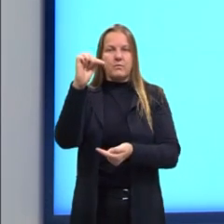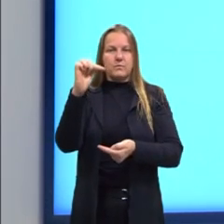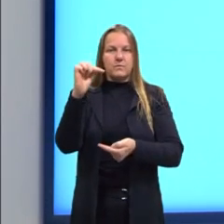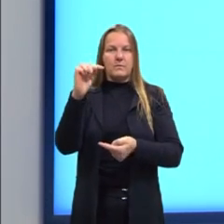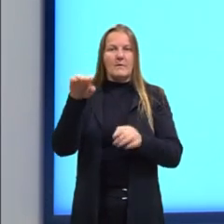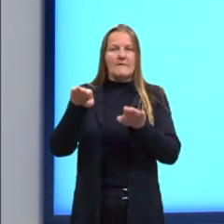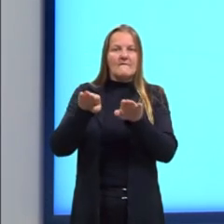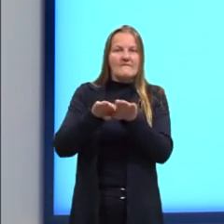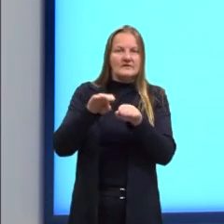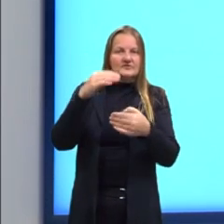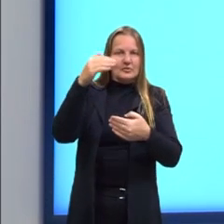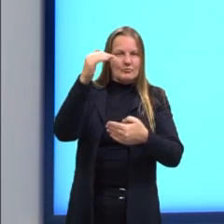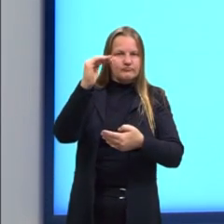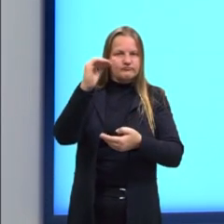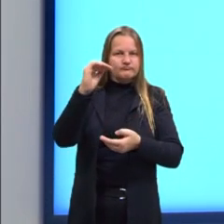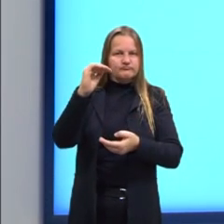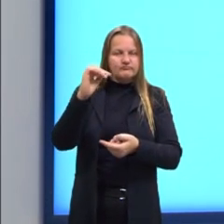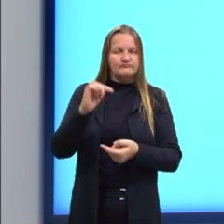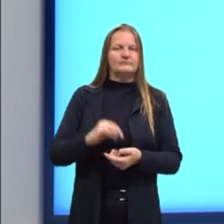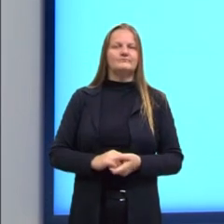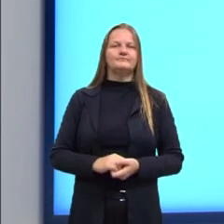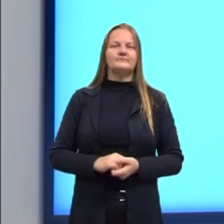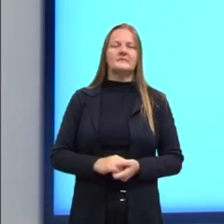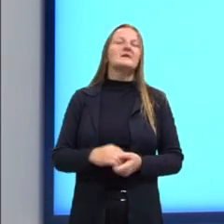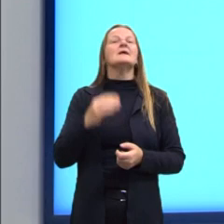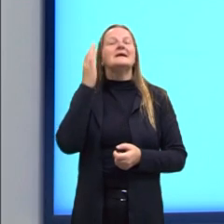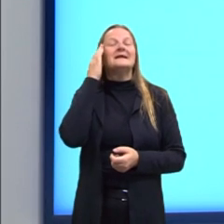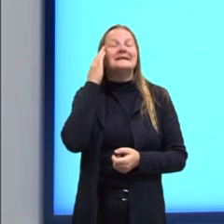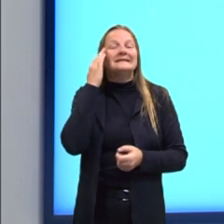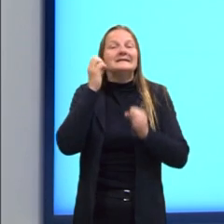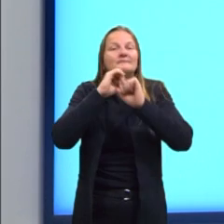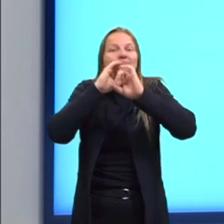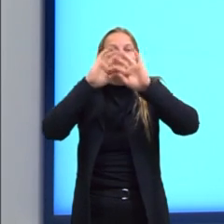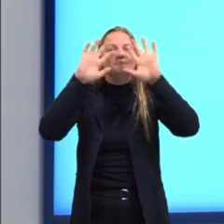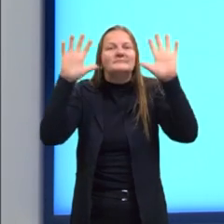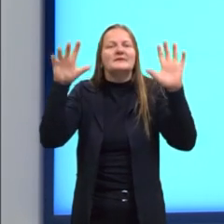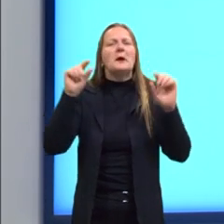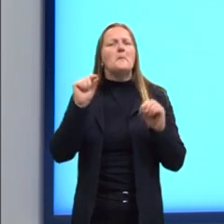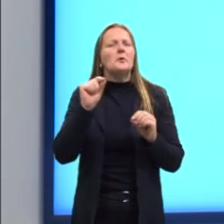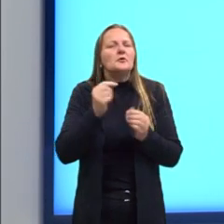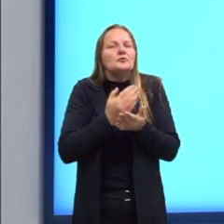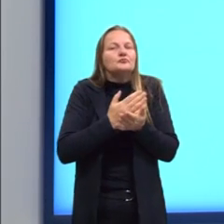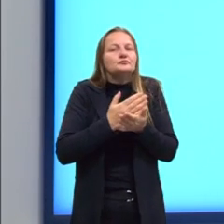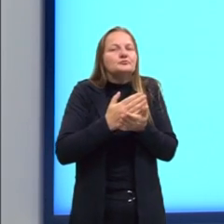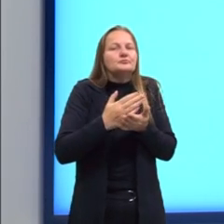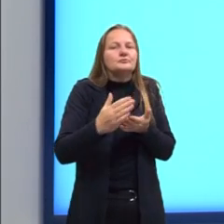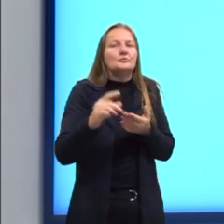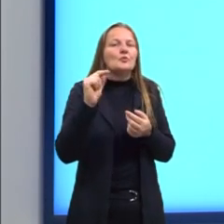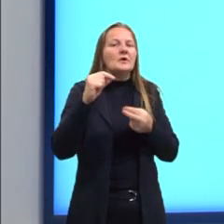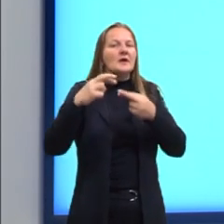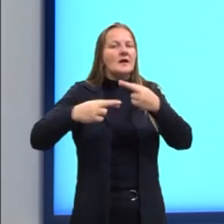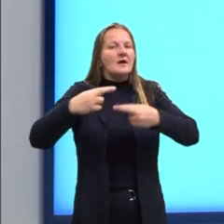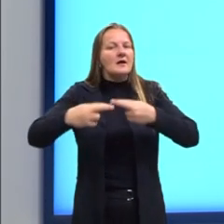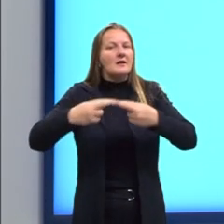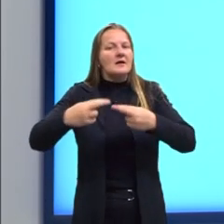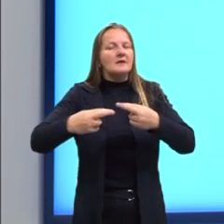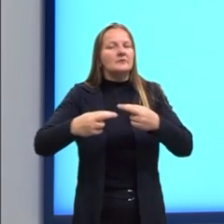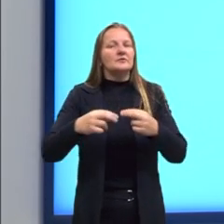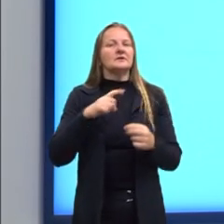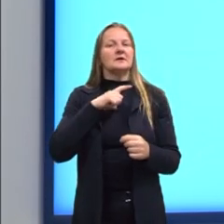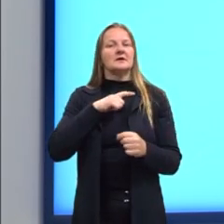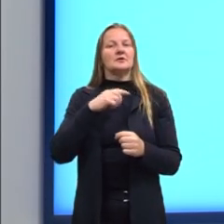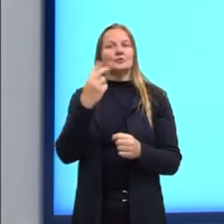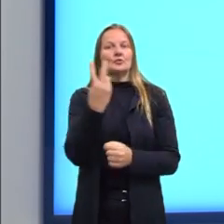fechada dá para entender equilíbrio químico a gente tem que introduzir um pouquinho o que que são reações irreversíveis